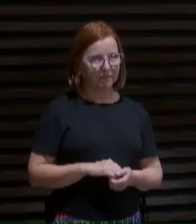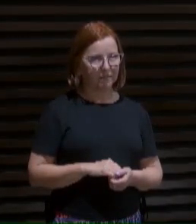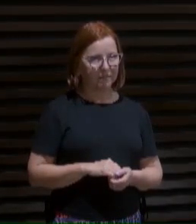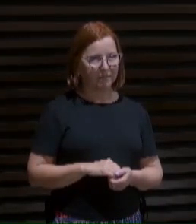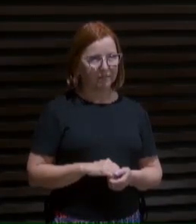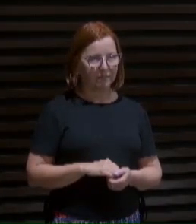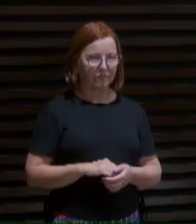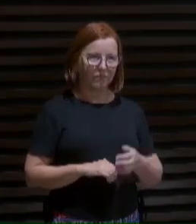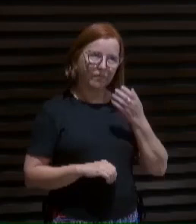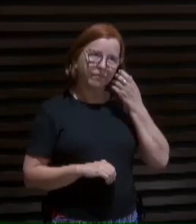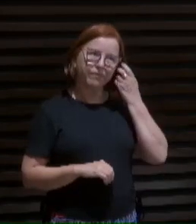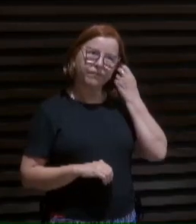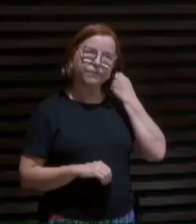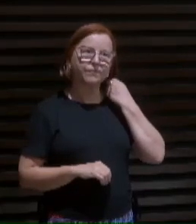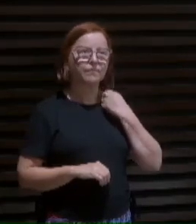E